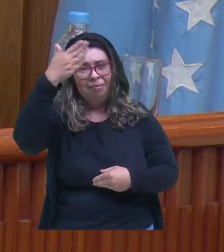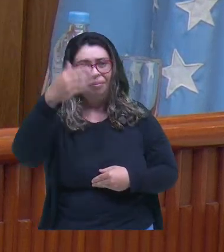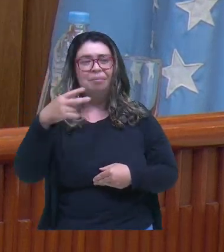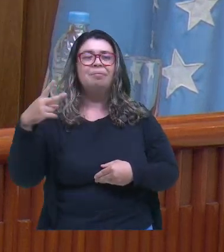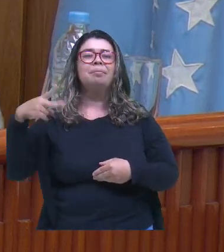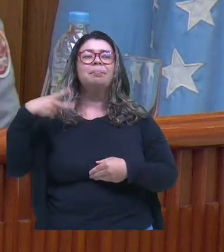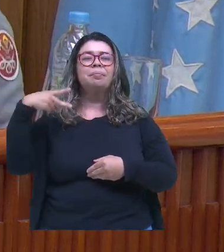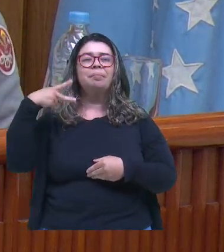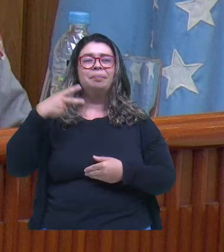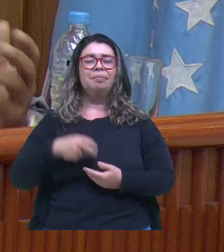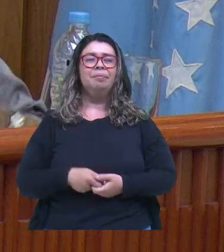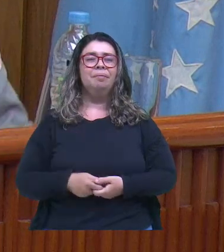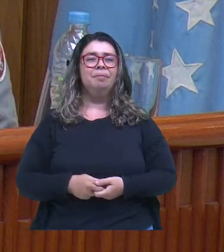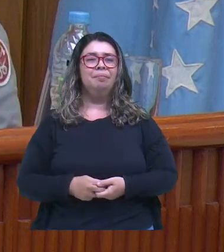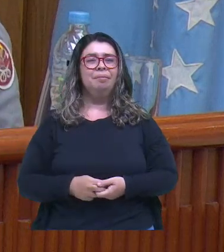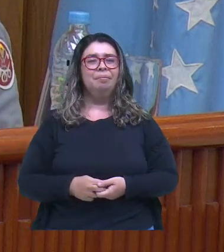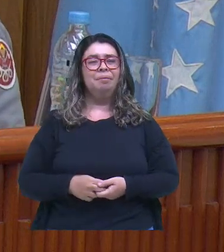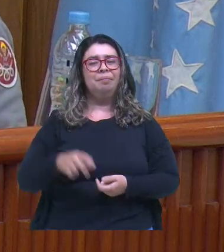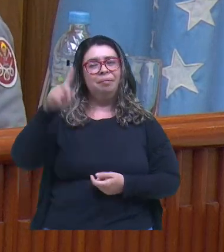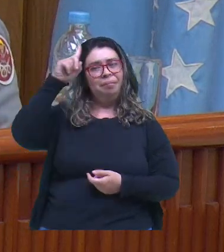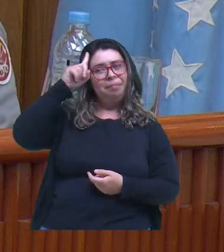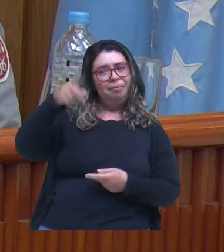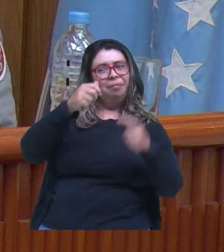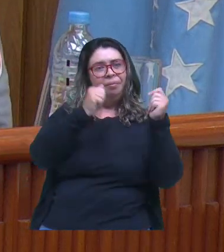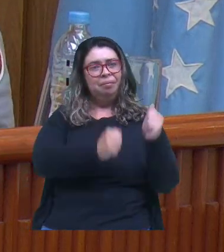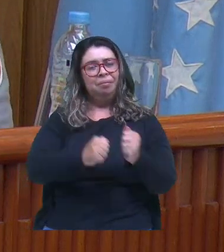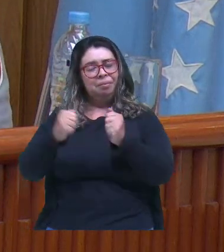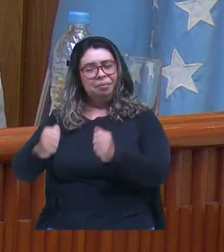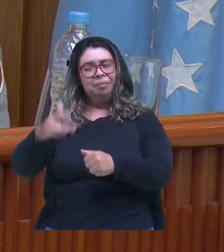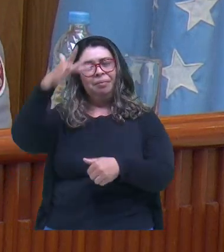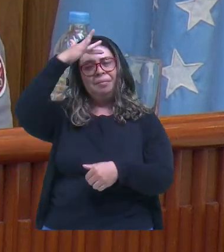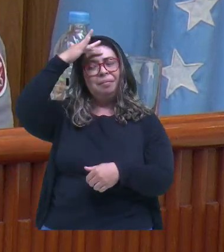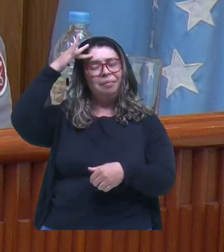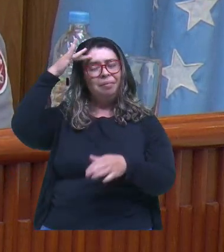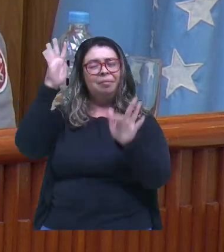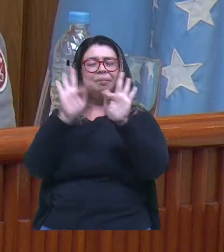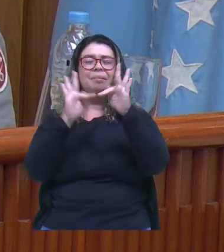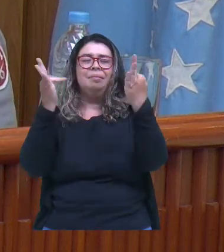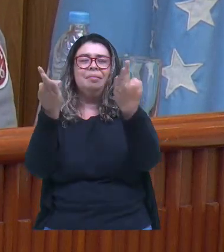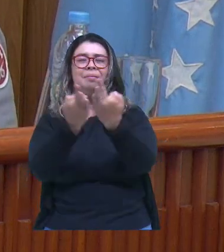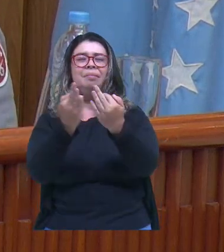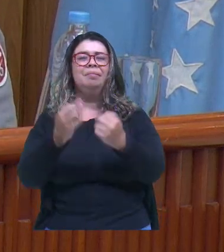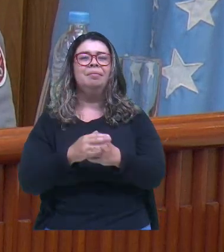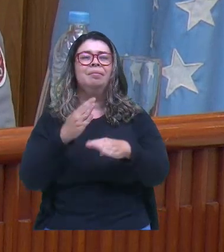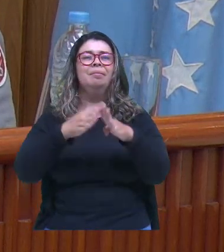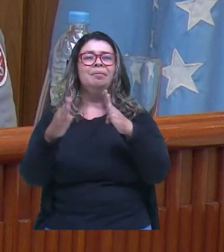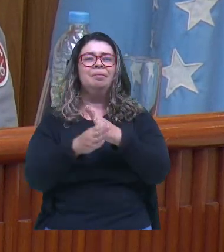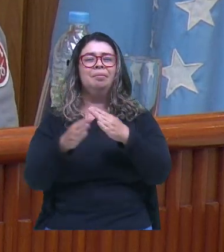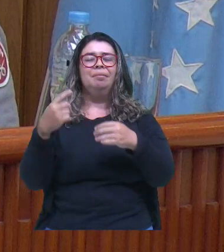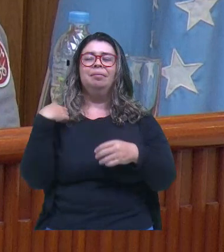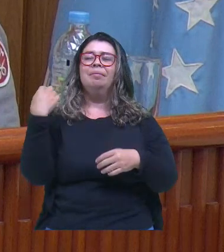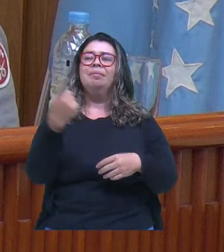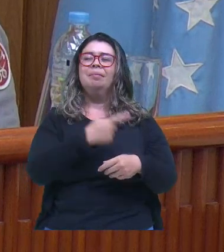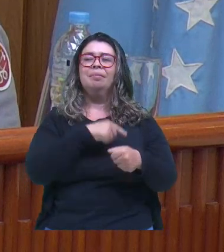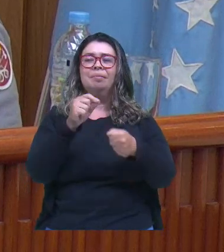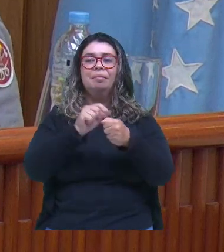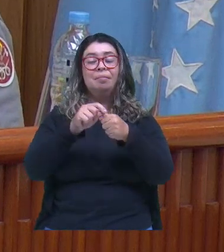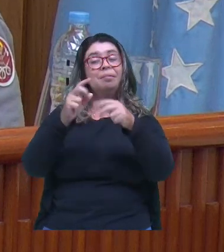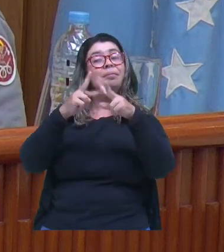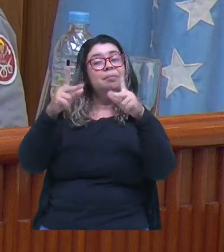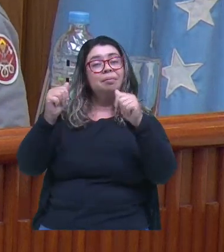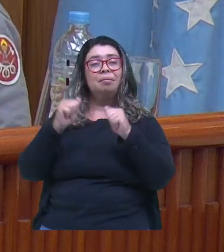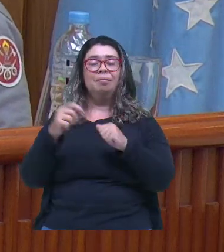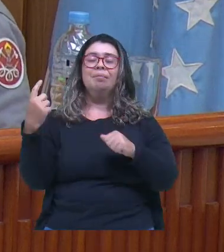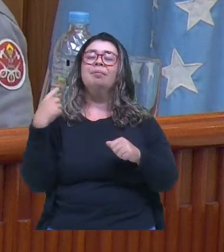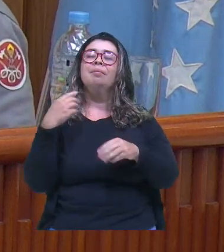vereadores, as autoridades, o público, os familiares, todos nós exercemos alguma coisa.